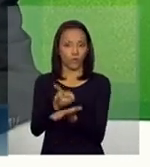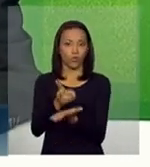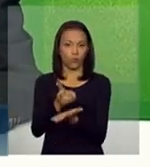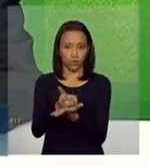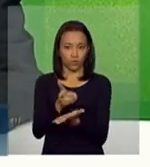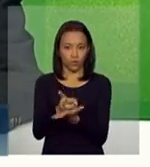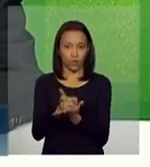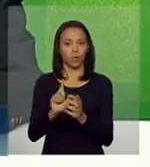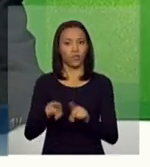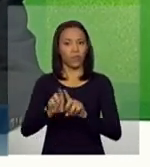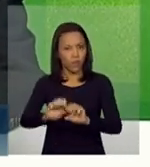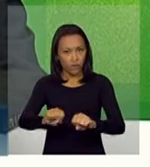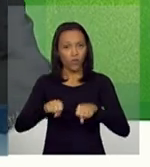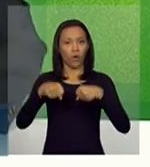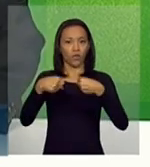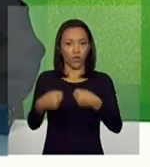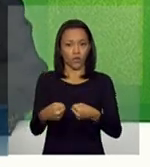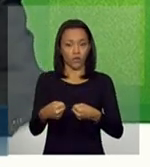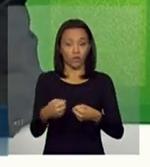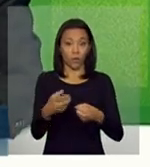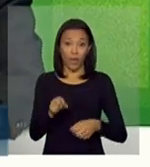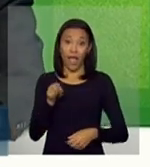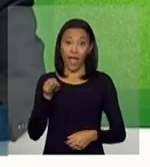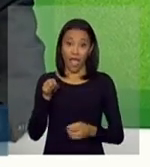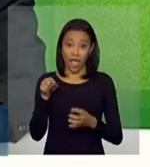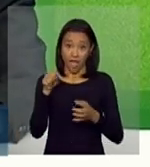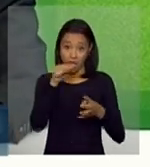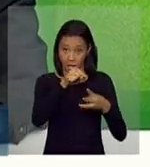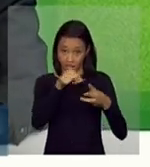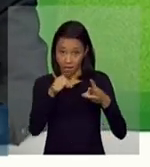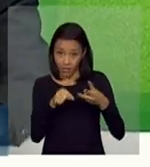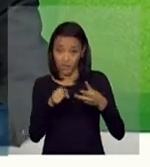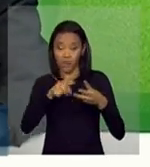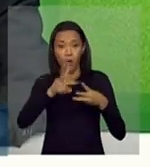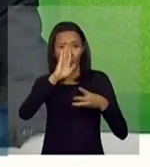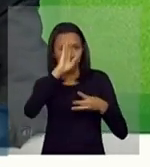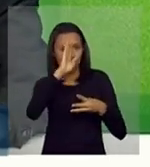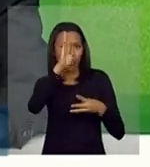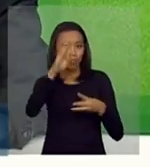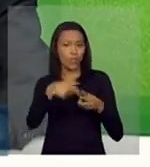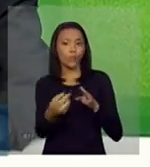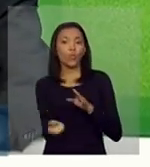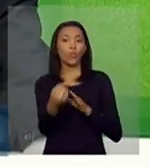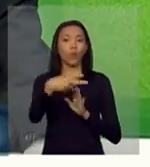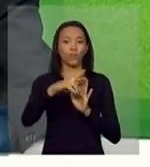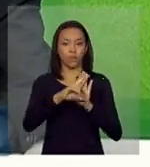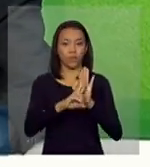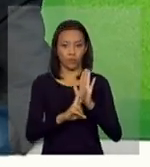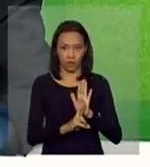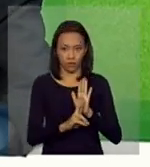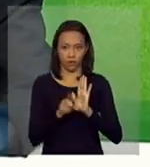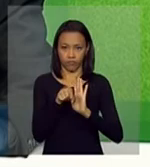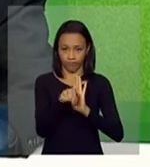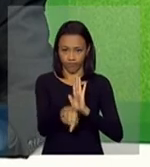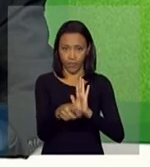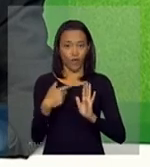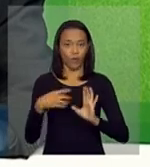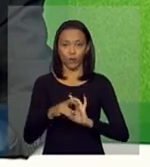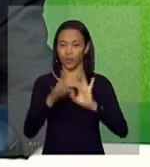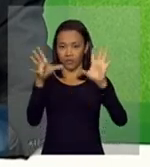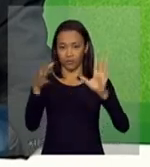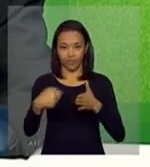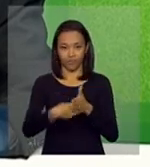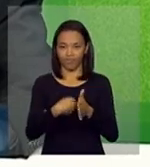fortalecida. Esses são os principais pontos do novo marco regulatório. Estou à disposição dos